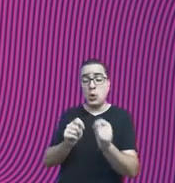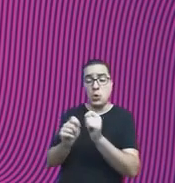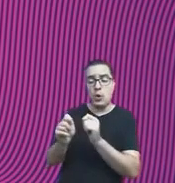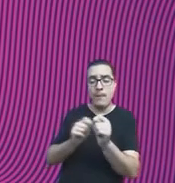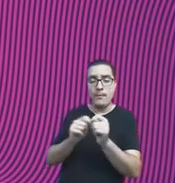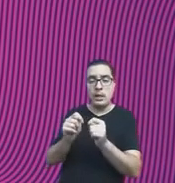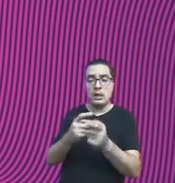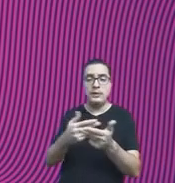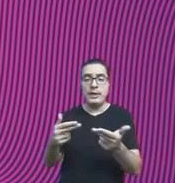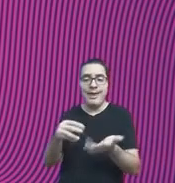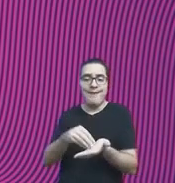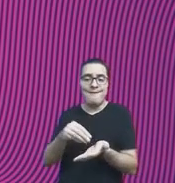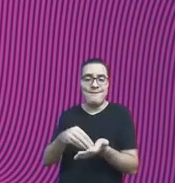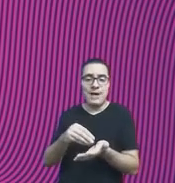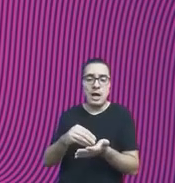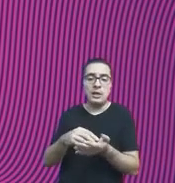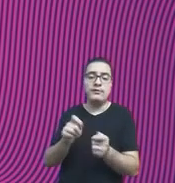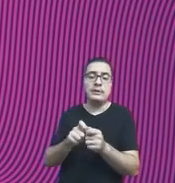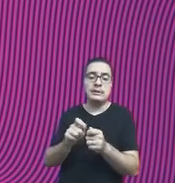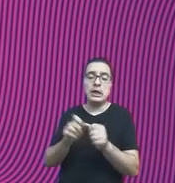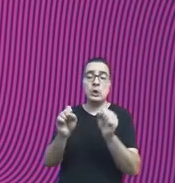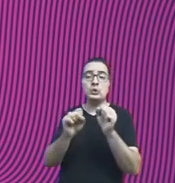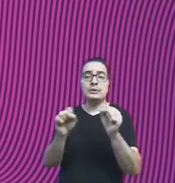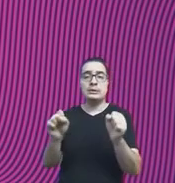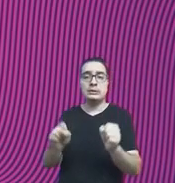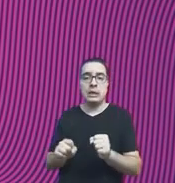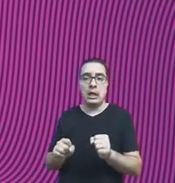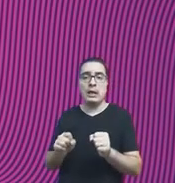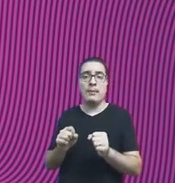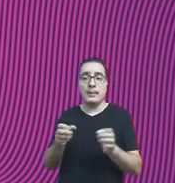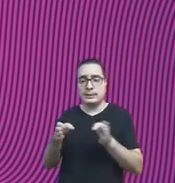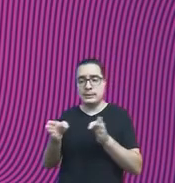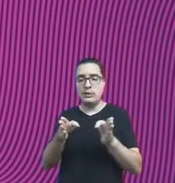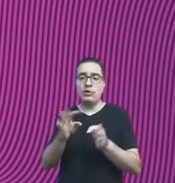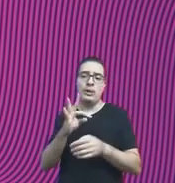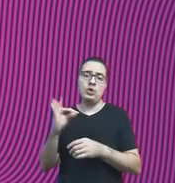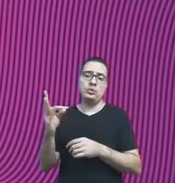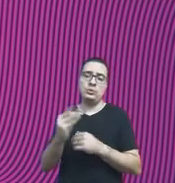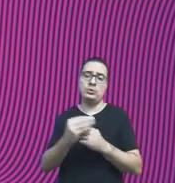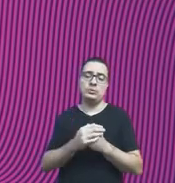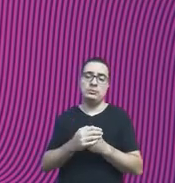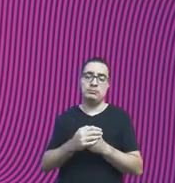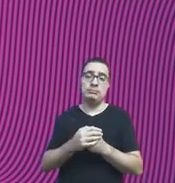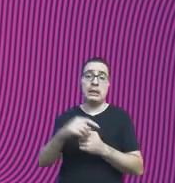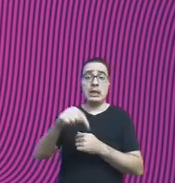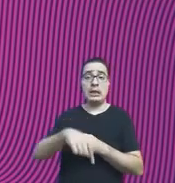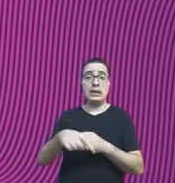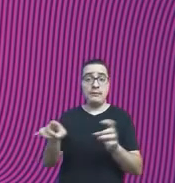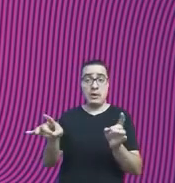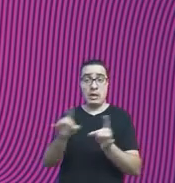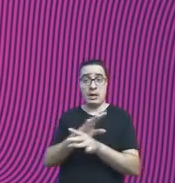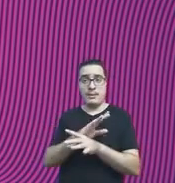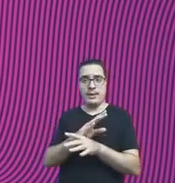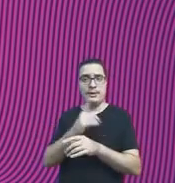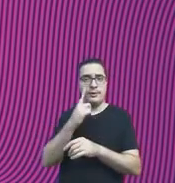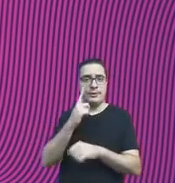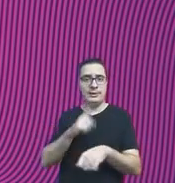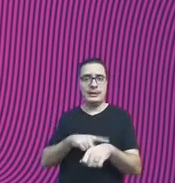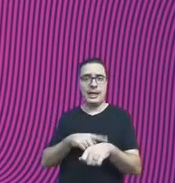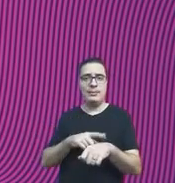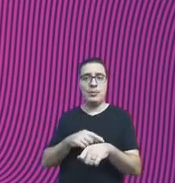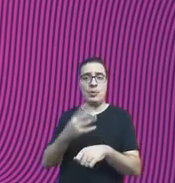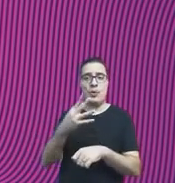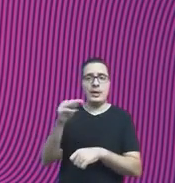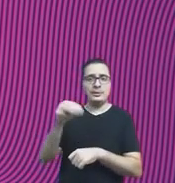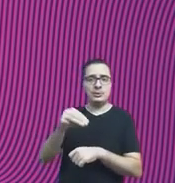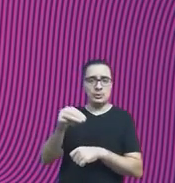gente precisa para fazer com que o sistema seja mais acessível para todos. E aqui eu vou terminar, estou vendo aqui meu timerzinho, tem mais 4 minutos,